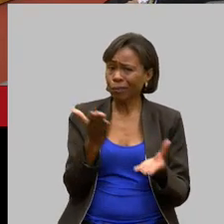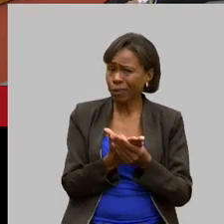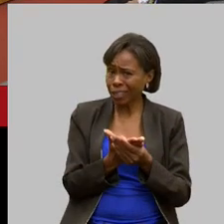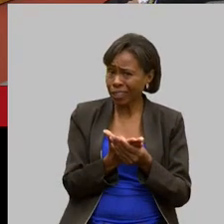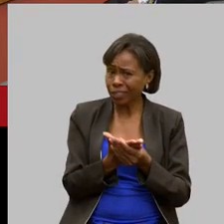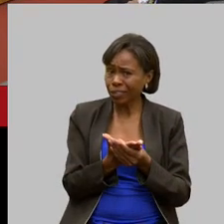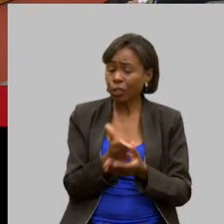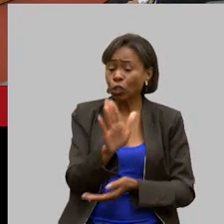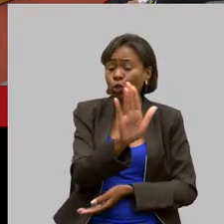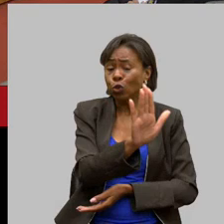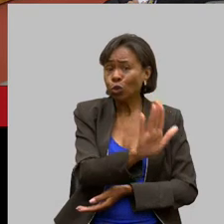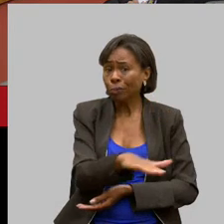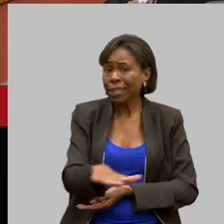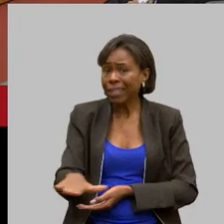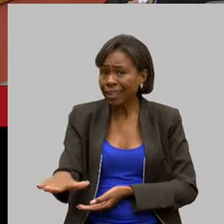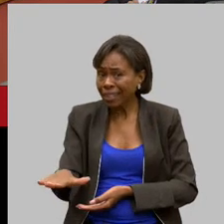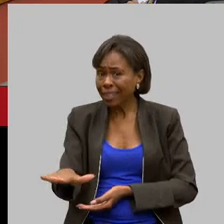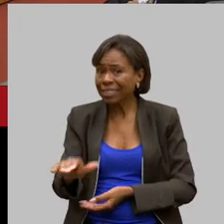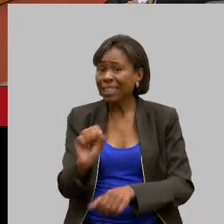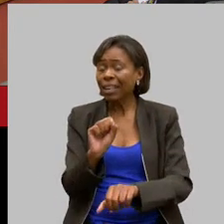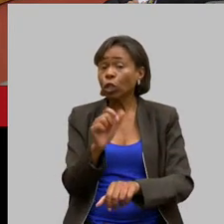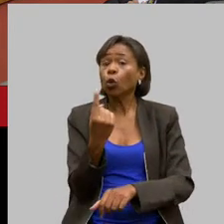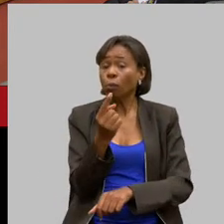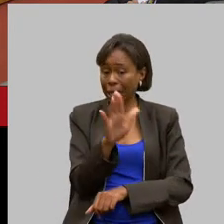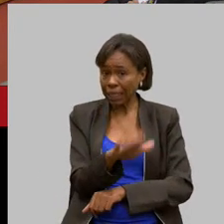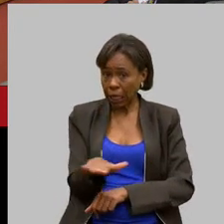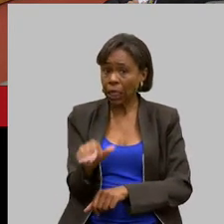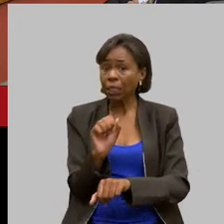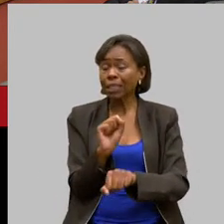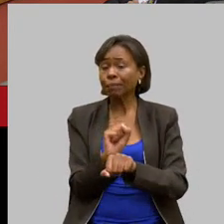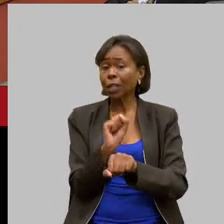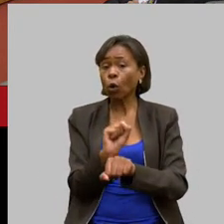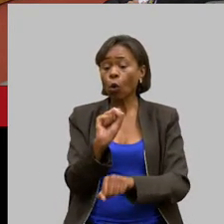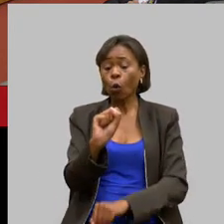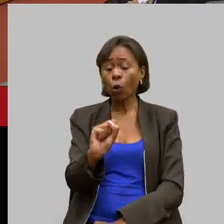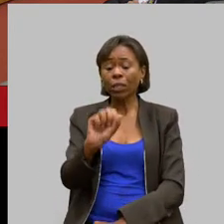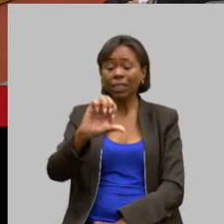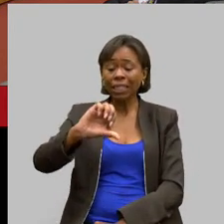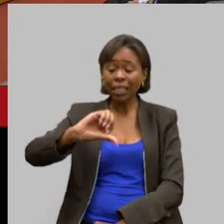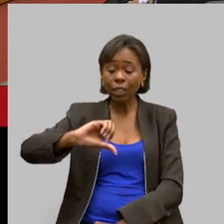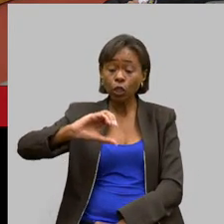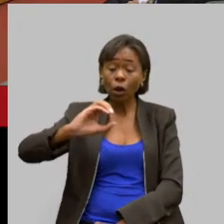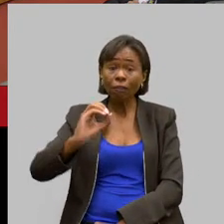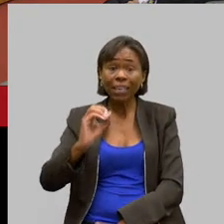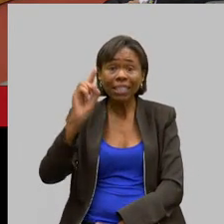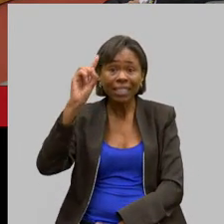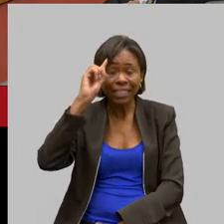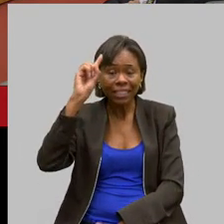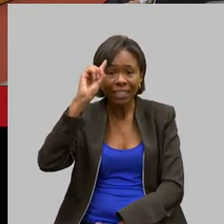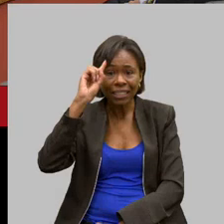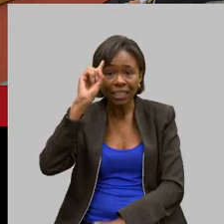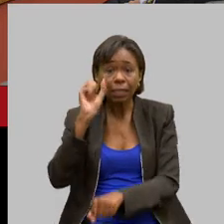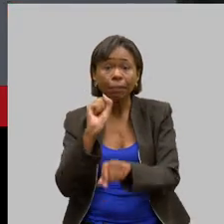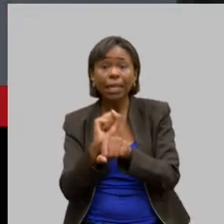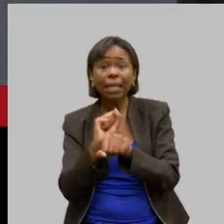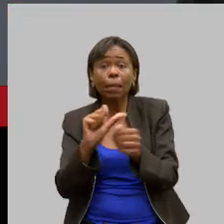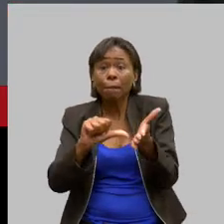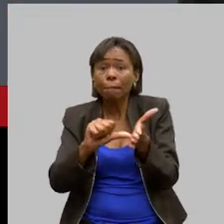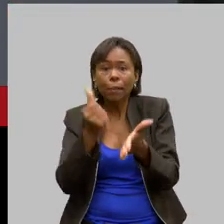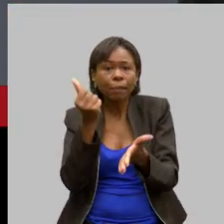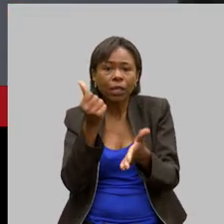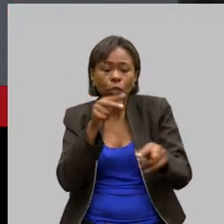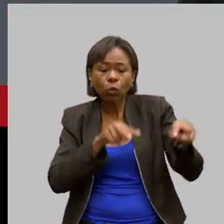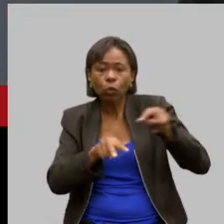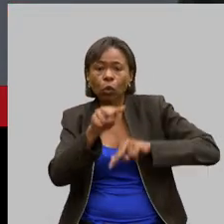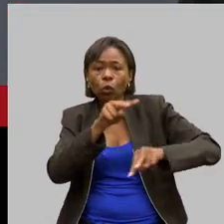criança aguardando por 890 dias a primeira consulta para fazer o diagnóstico agora trazemos isso